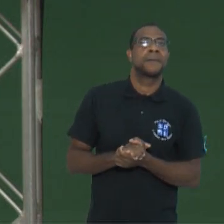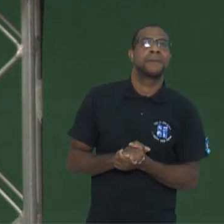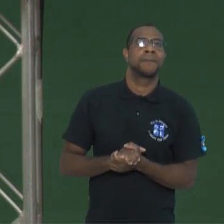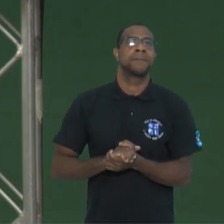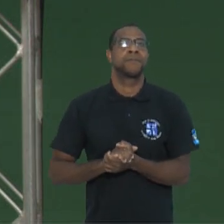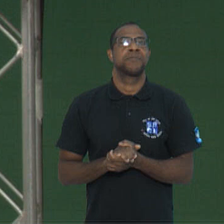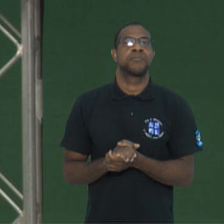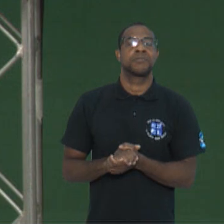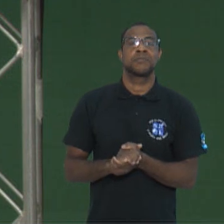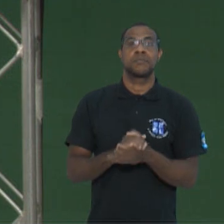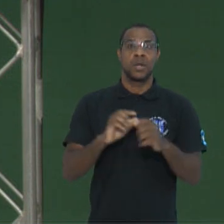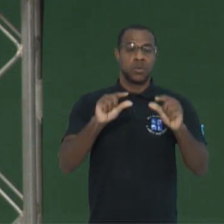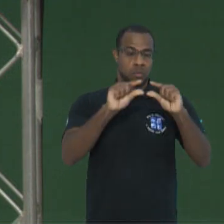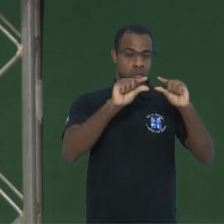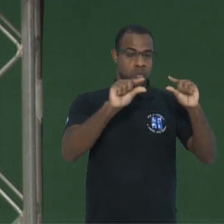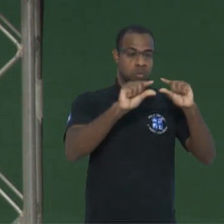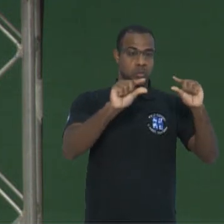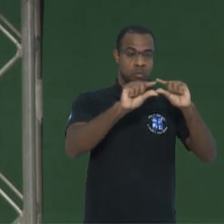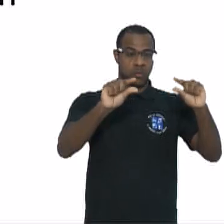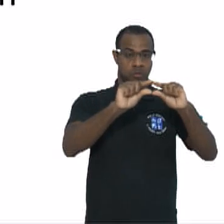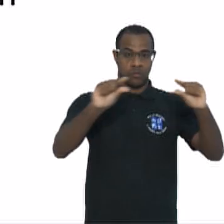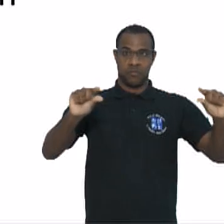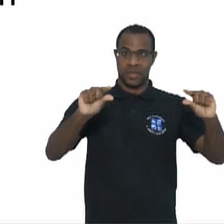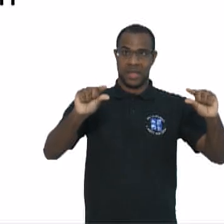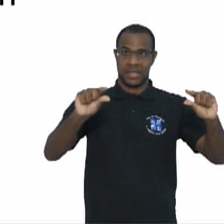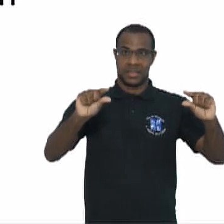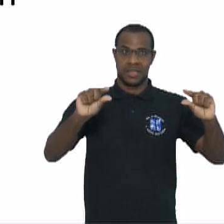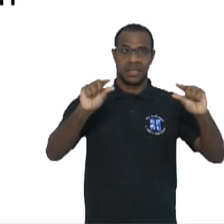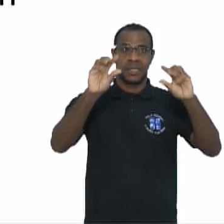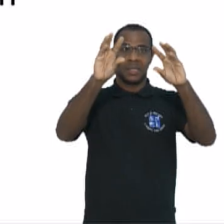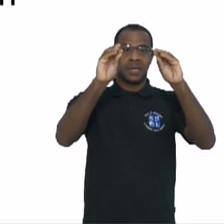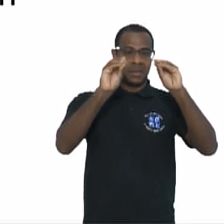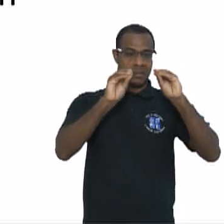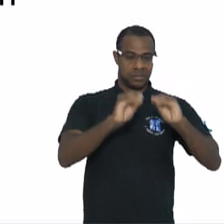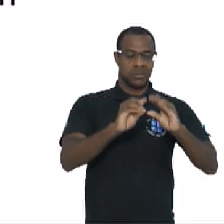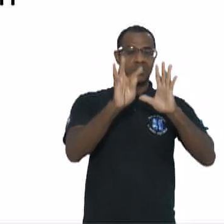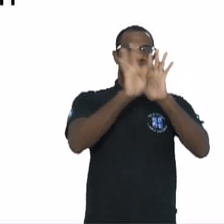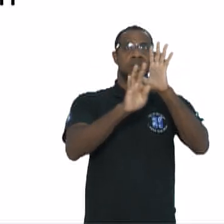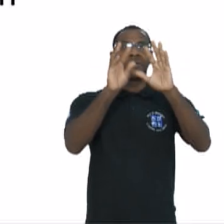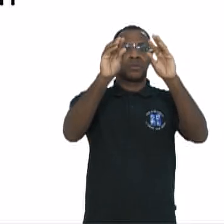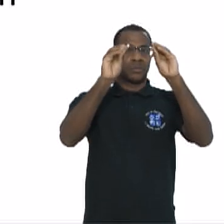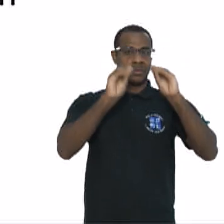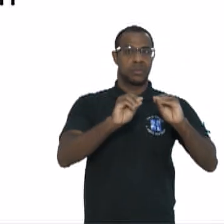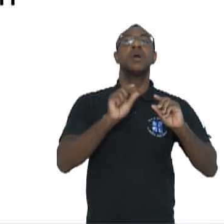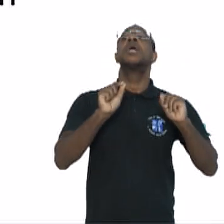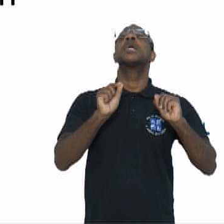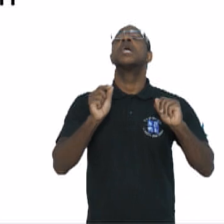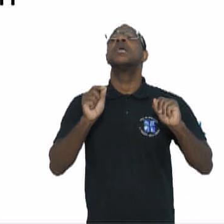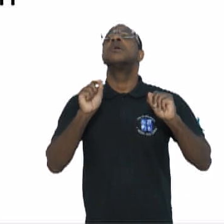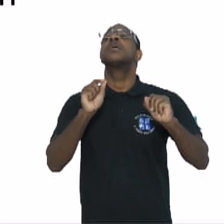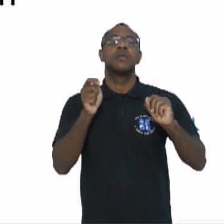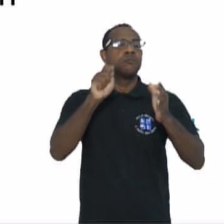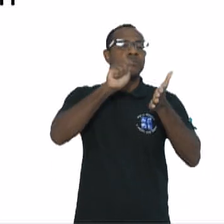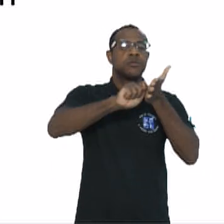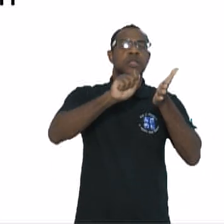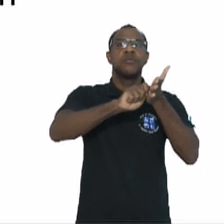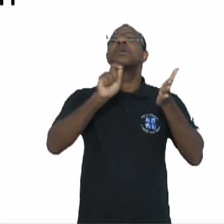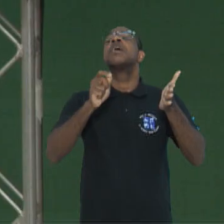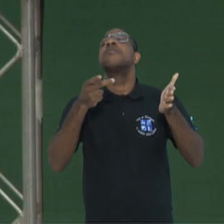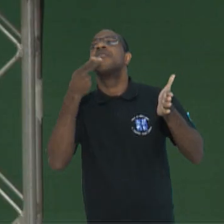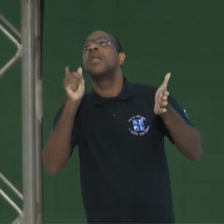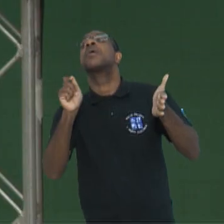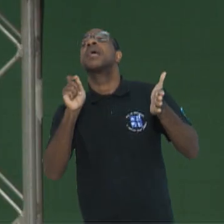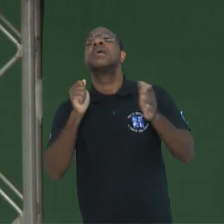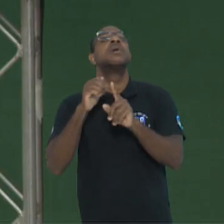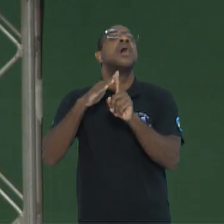ou citações são frases ou sentenças que indicam quem disse. Então, a ideia, quando nós